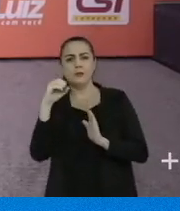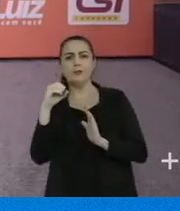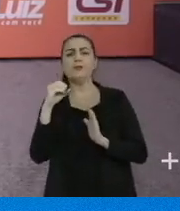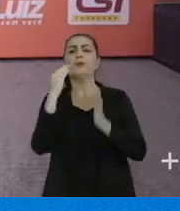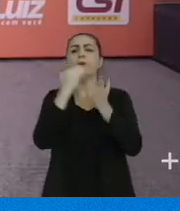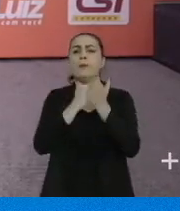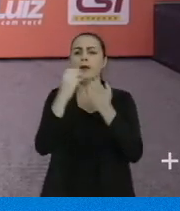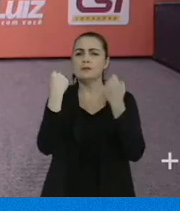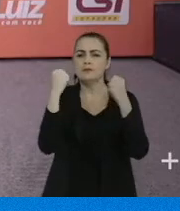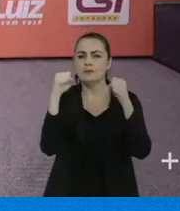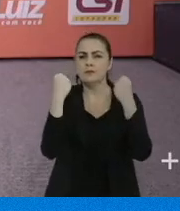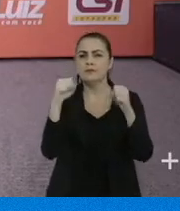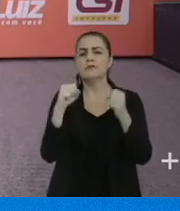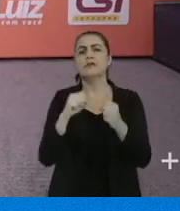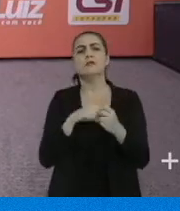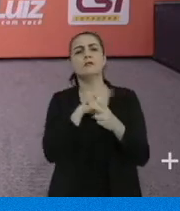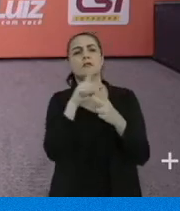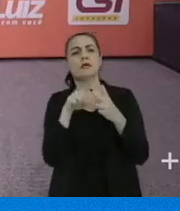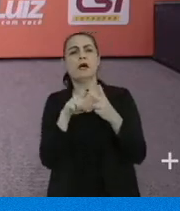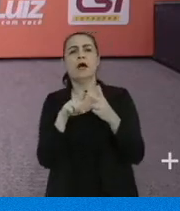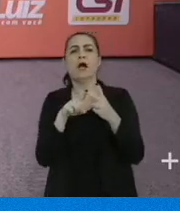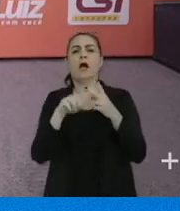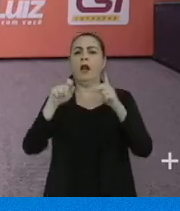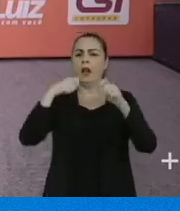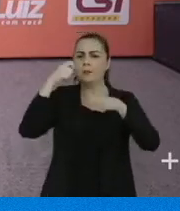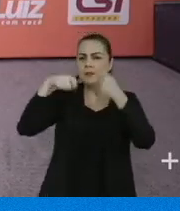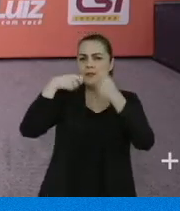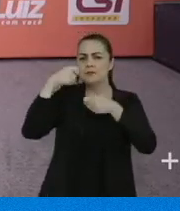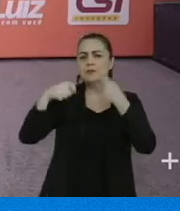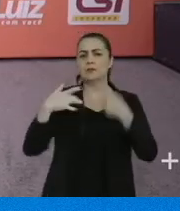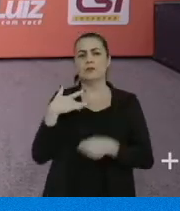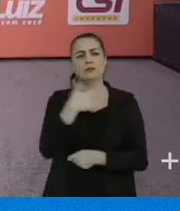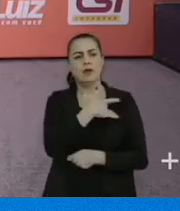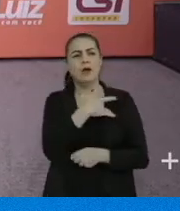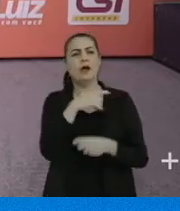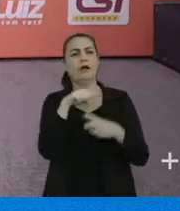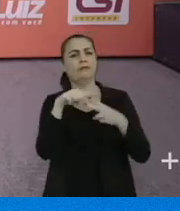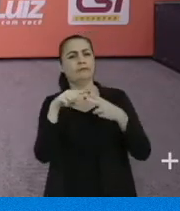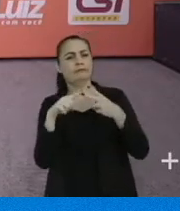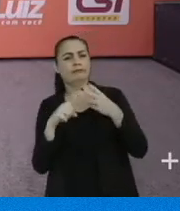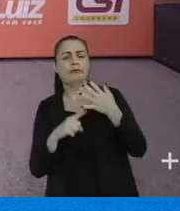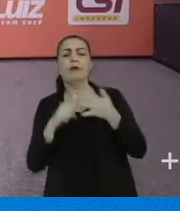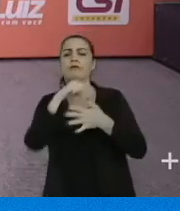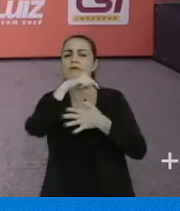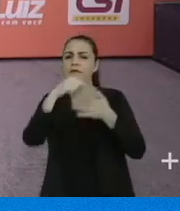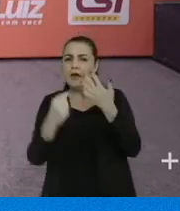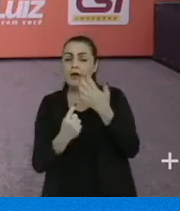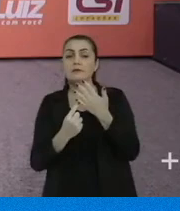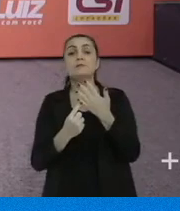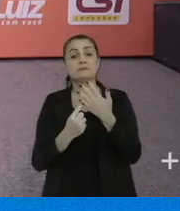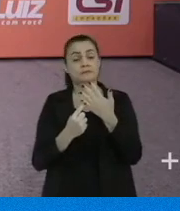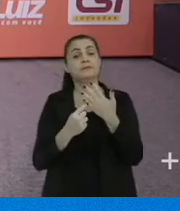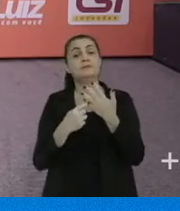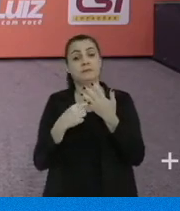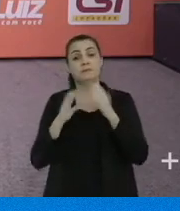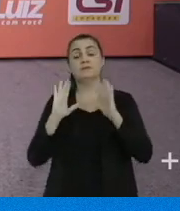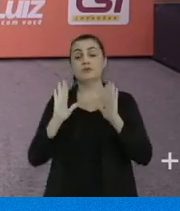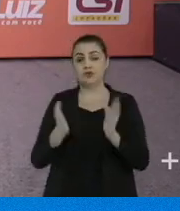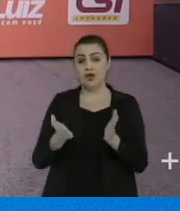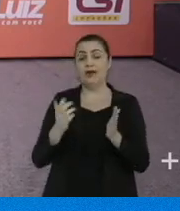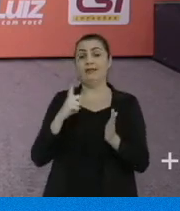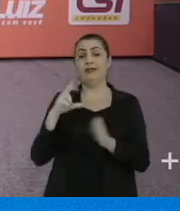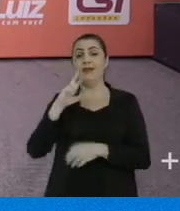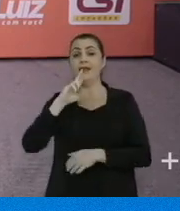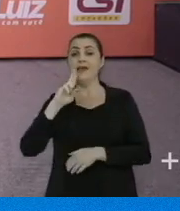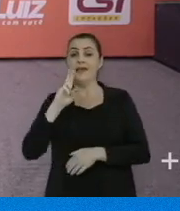para o dia, a gente não se educou em uma coisa, mas a gente promoveu uma mudança, a gente já tem resultado. E